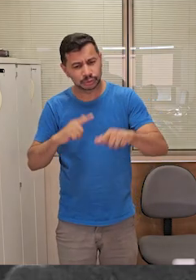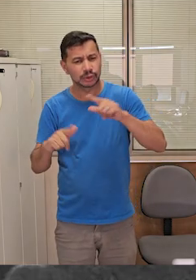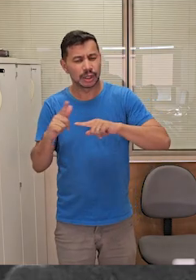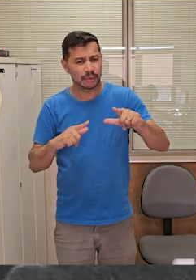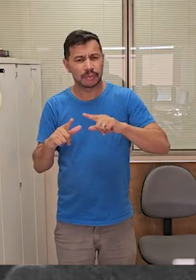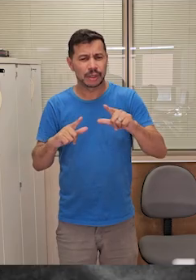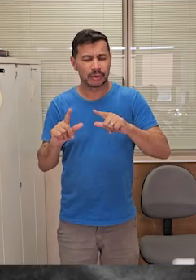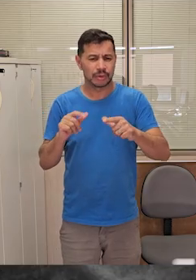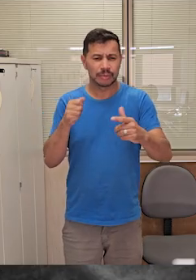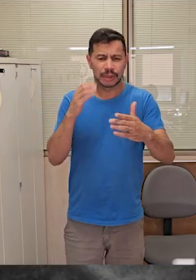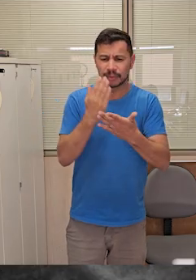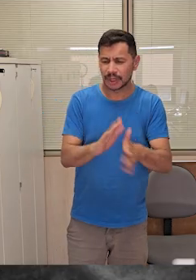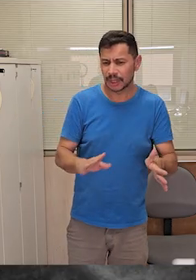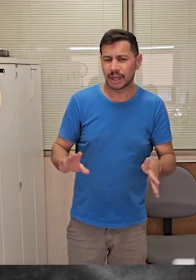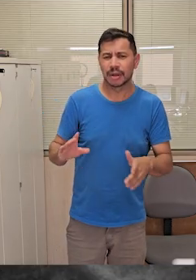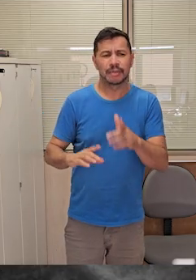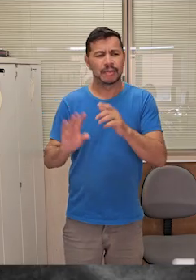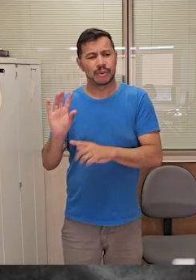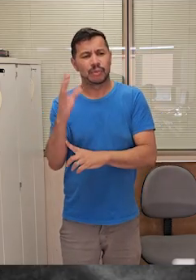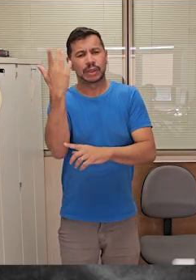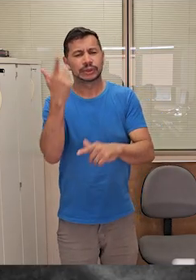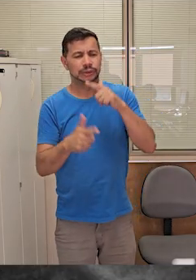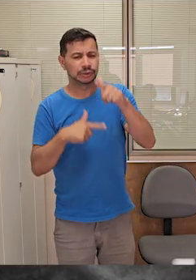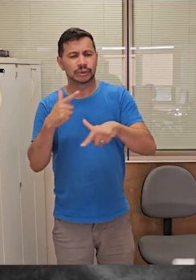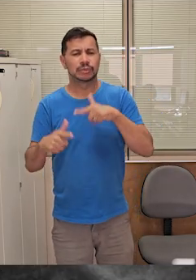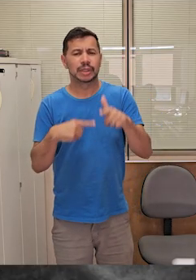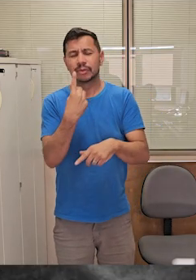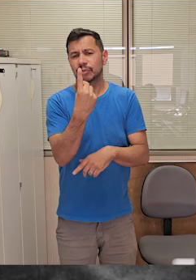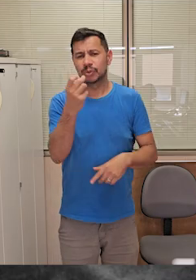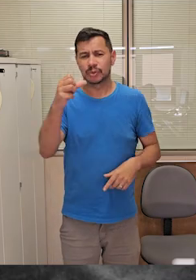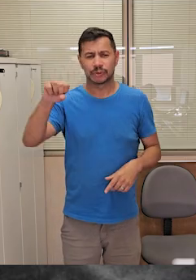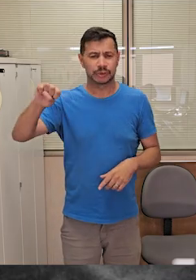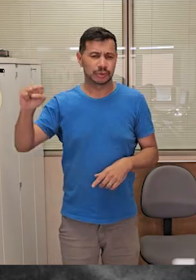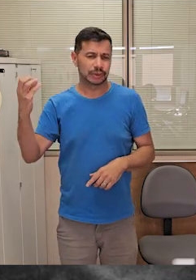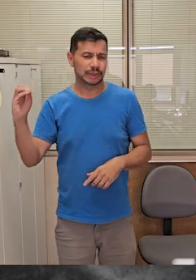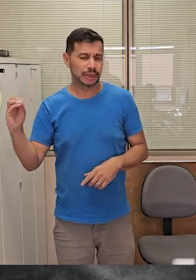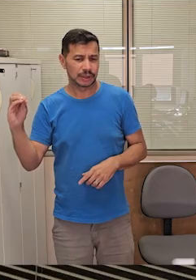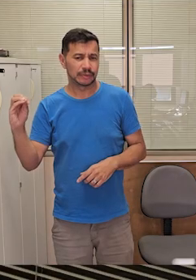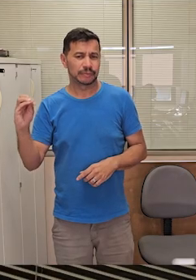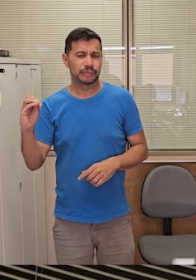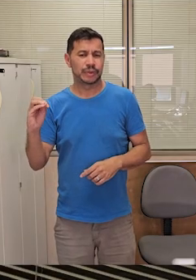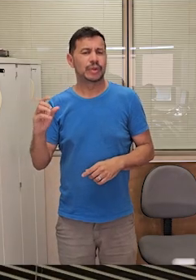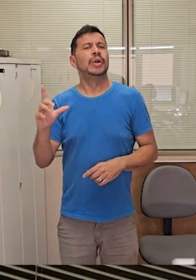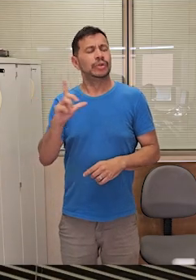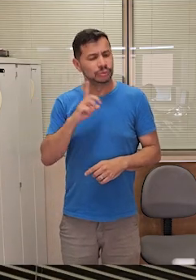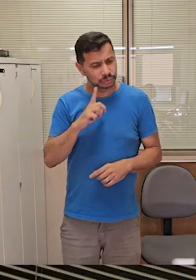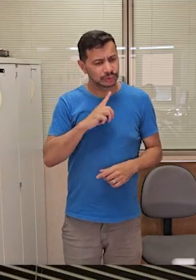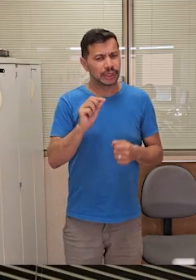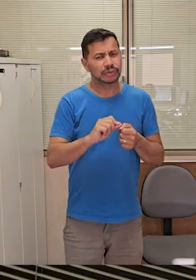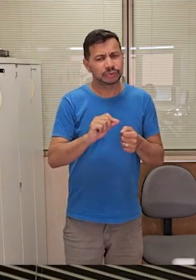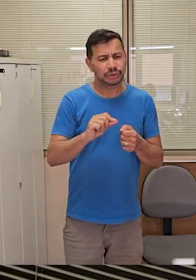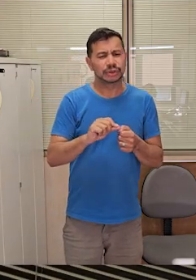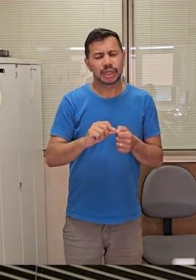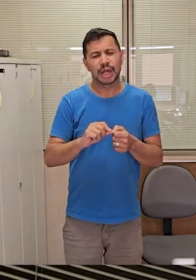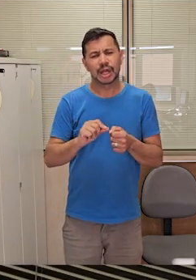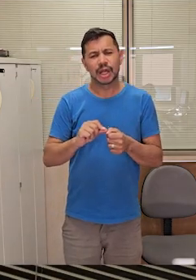com trabalhadores no combate aos acidentes de trabalho, desde o ano de 1980. A gente fez tantas